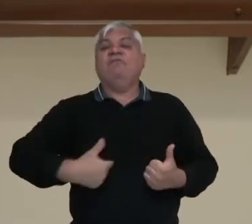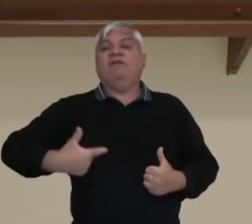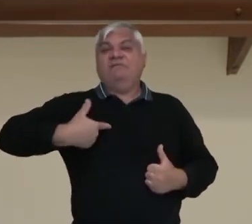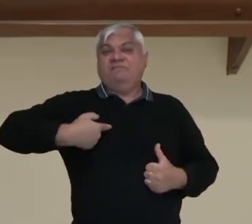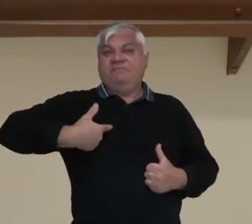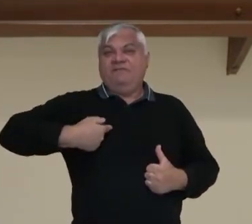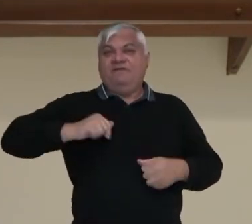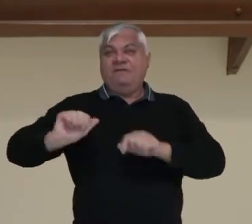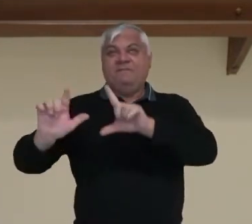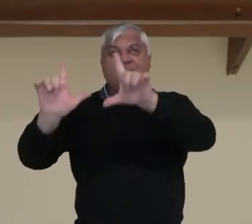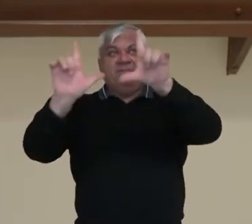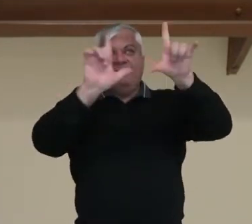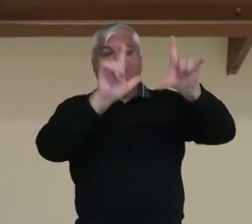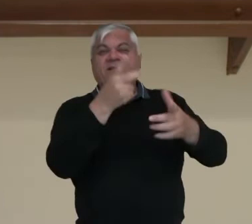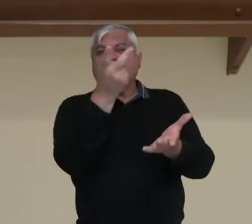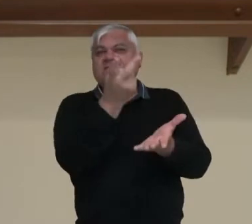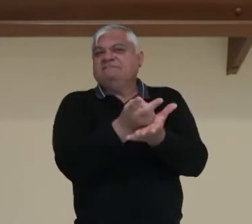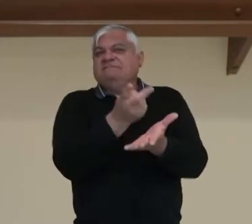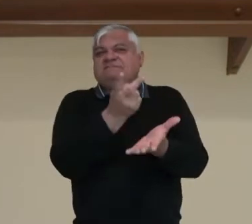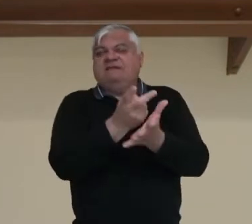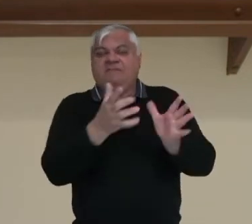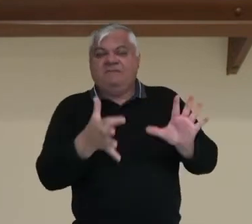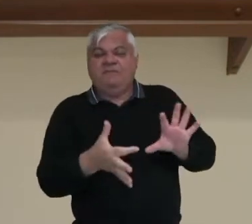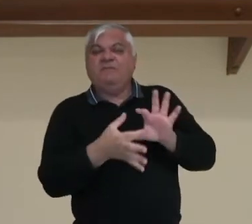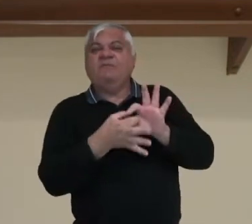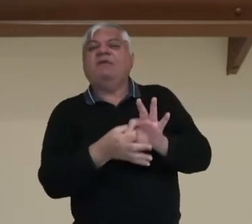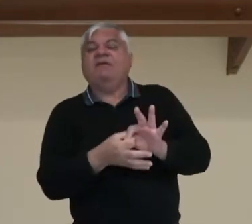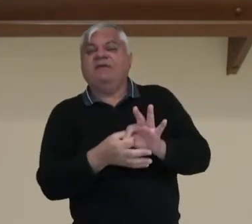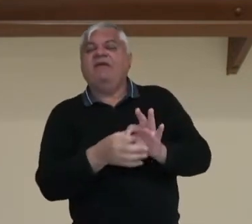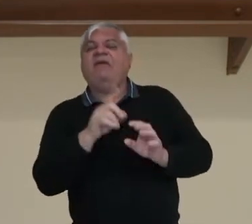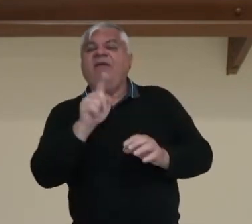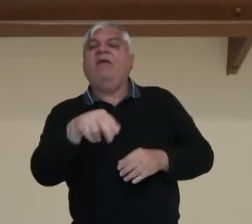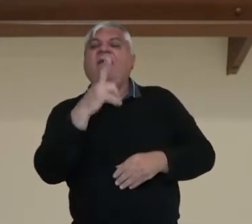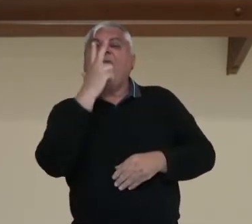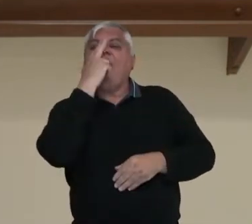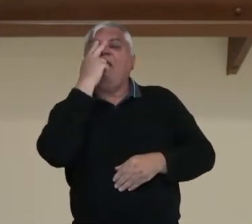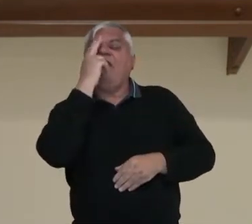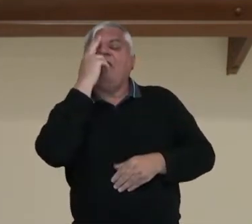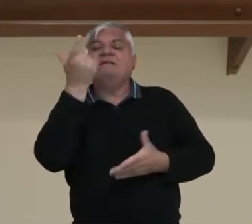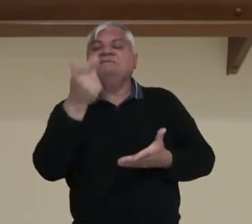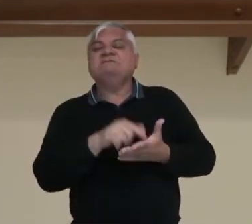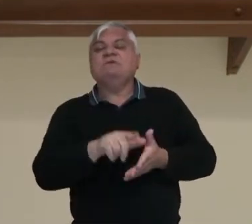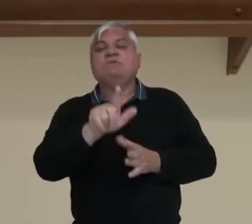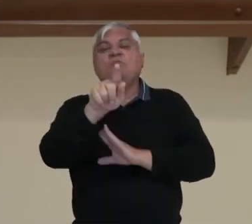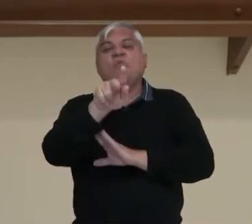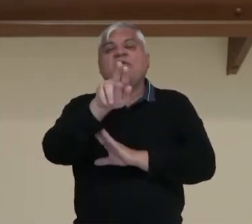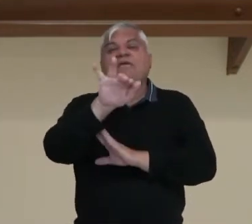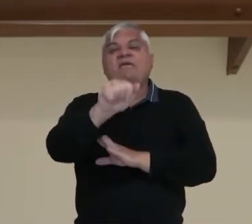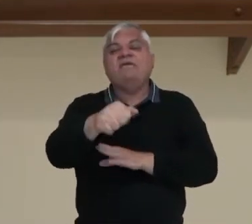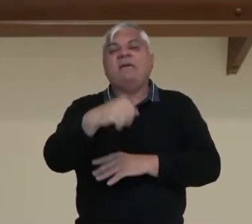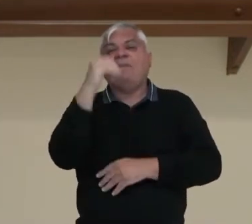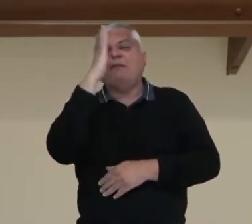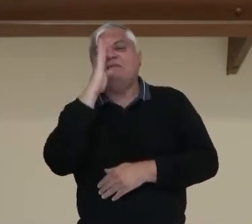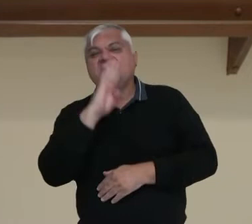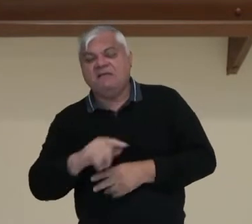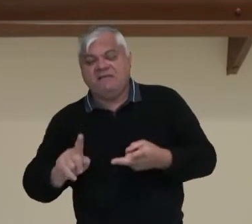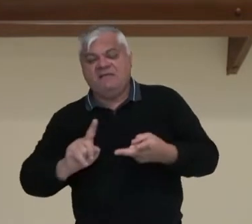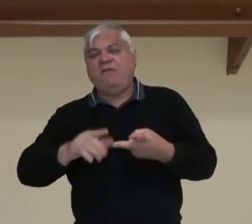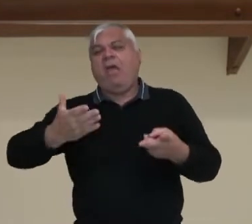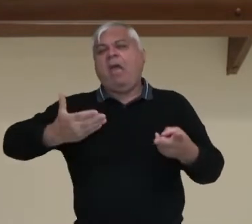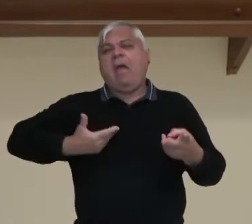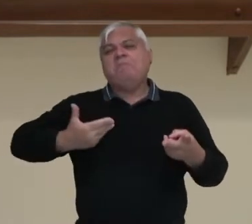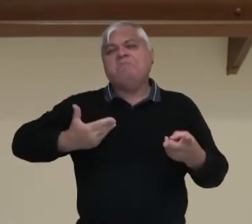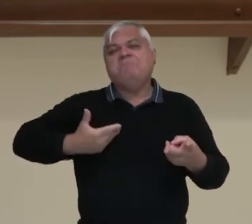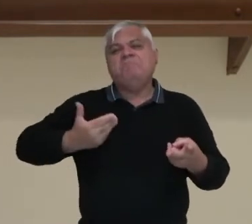nessas imagens, sempre estavam ligados como um guia dos brasileiros, o amigo das crianças,